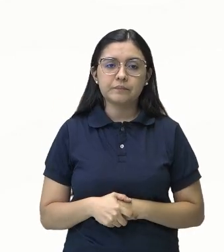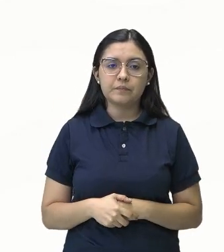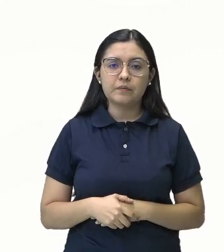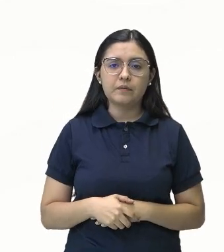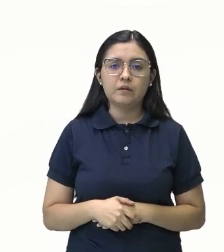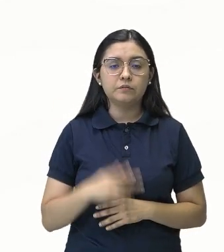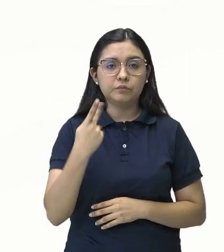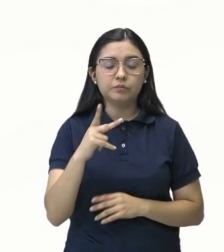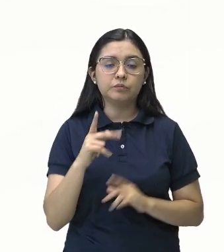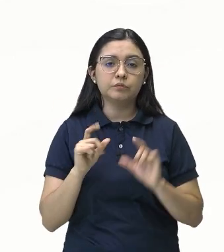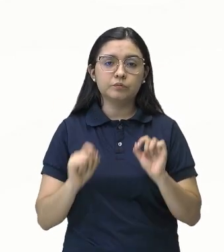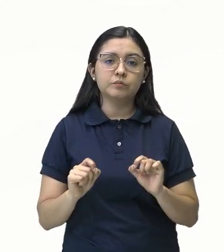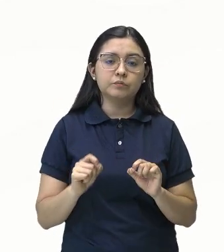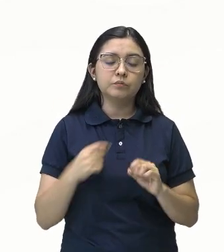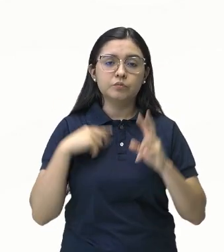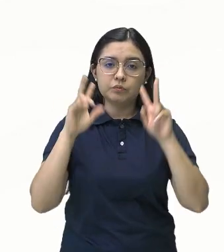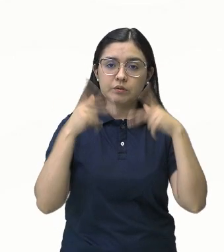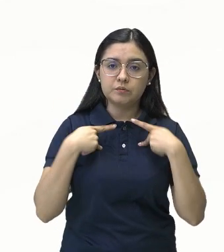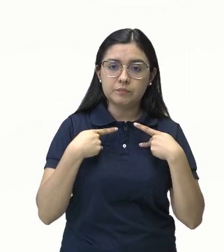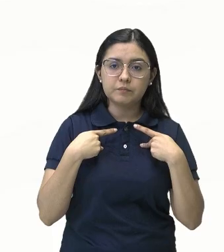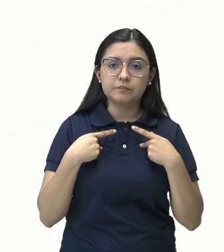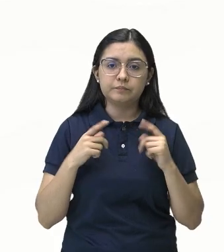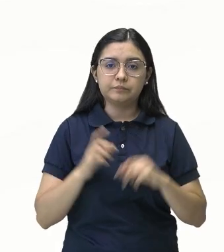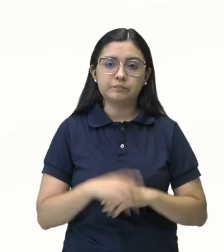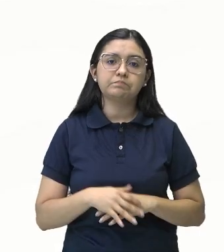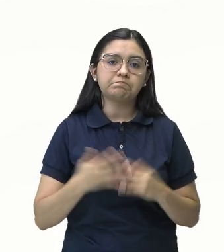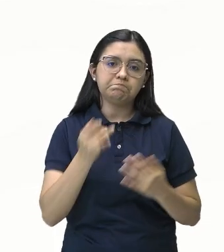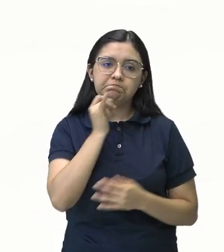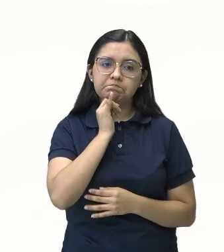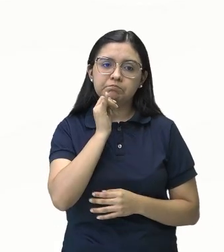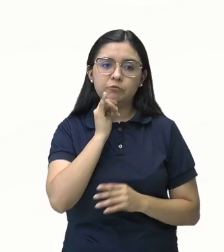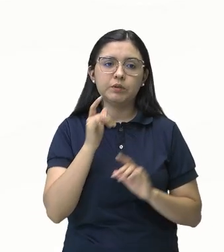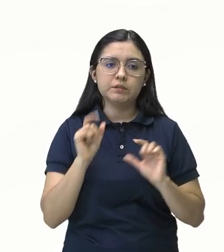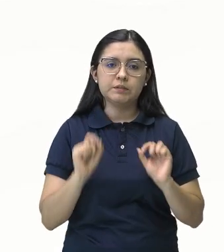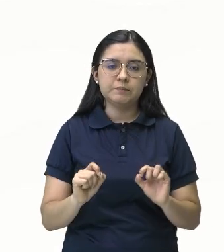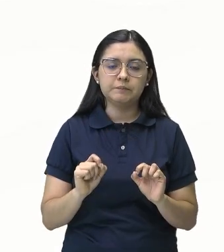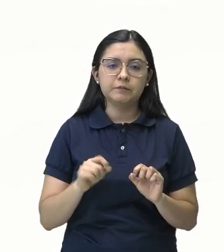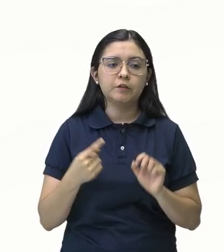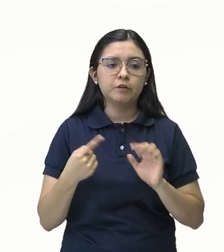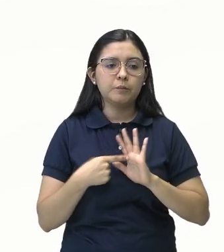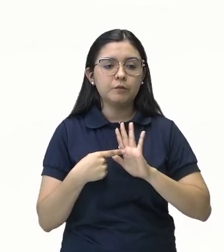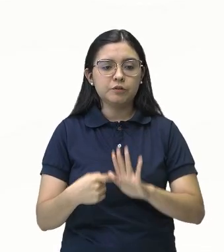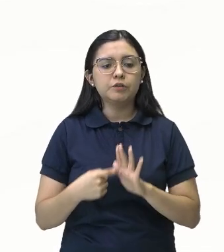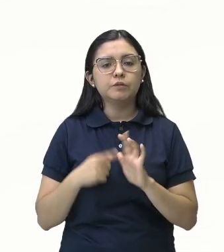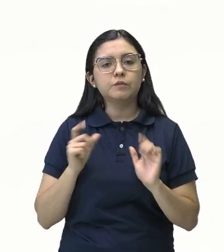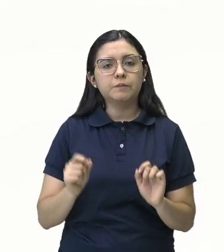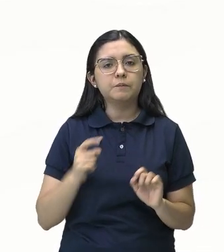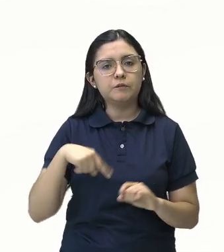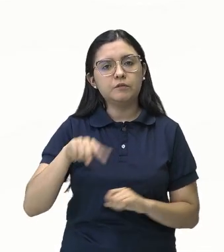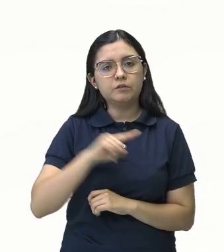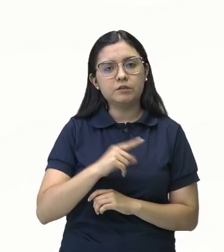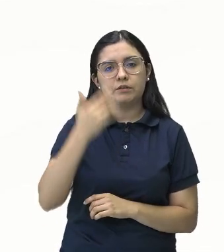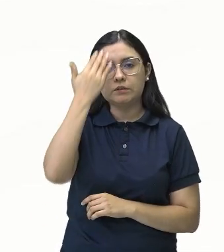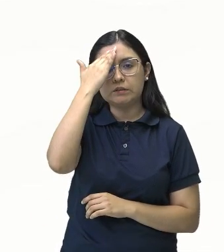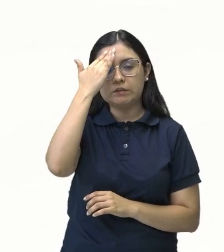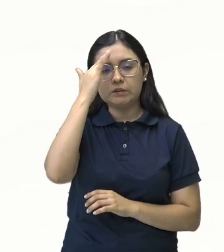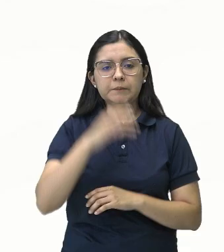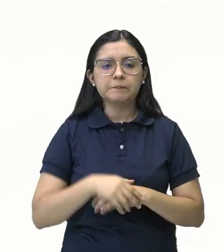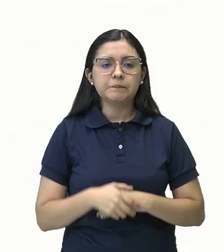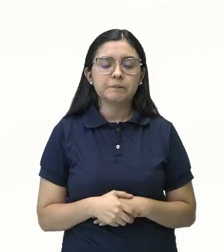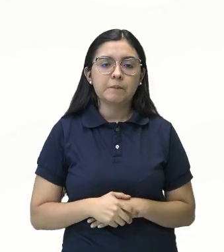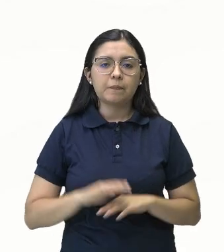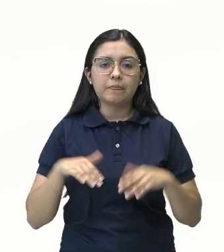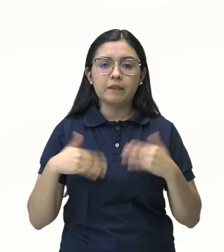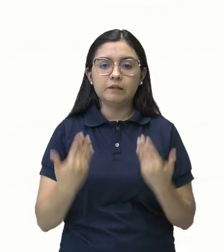característica do ser humano, que é o nosso, no caso, o nosso exemplo, que eu estou tomando aí para vocês tentarem visualizar,